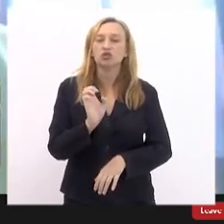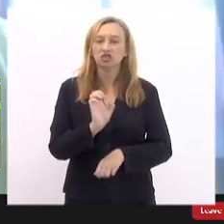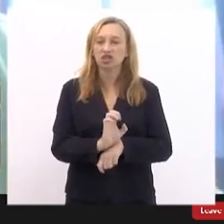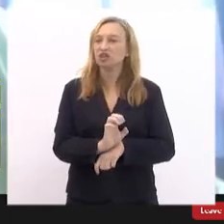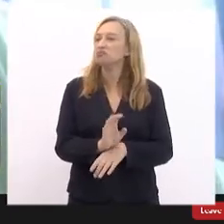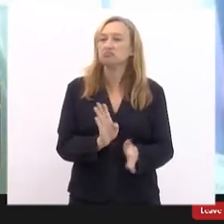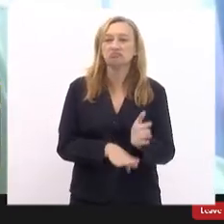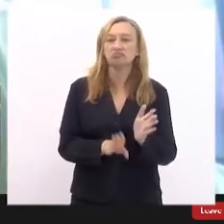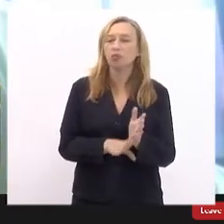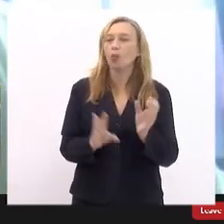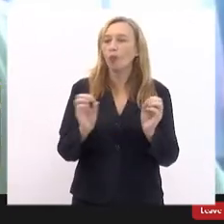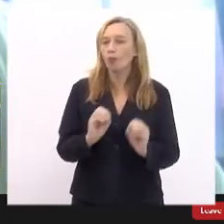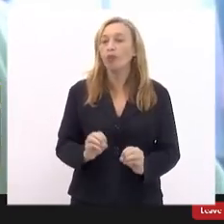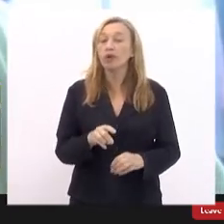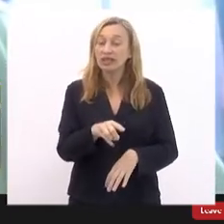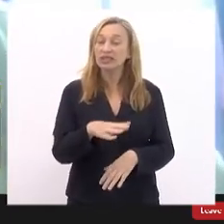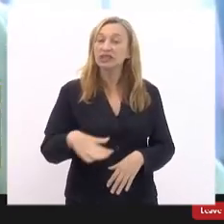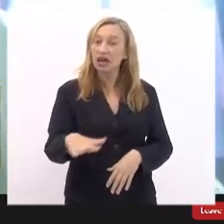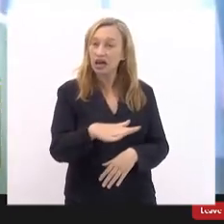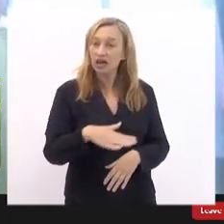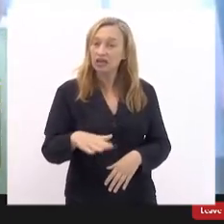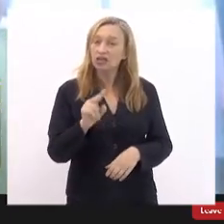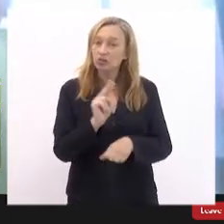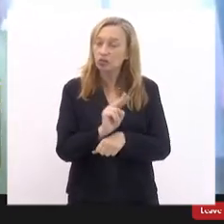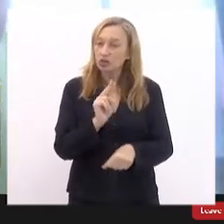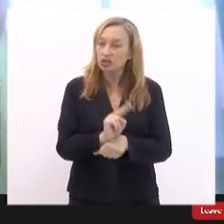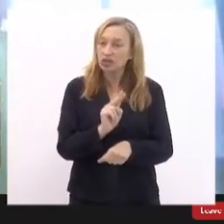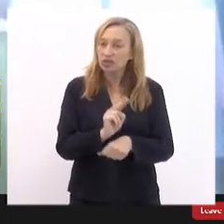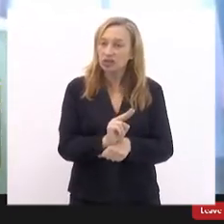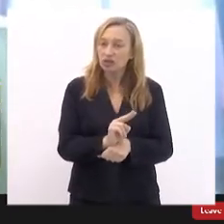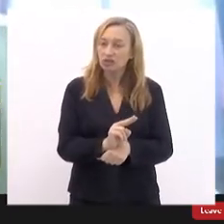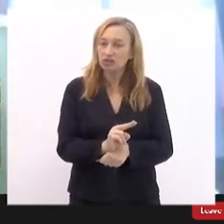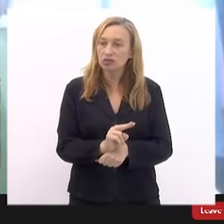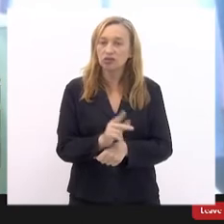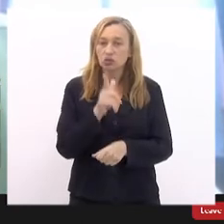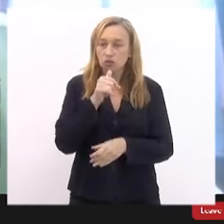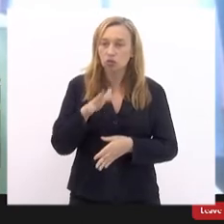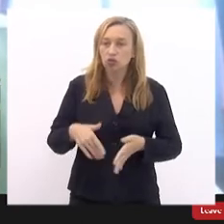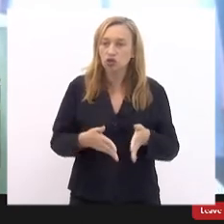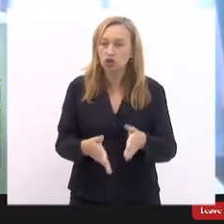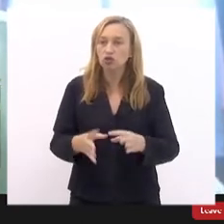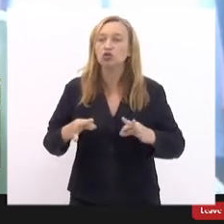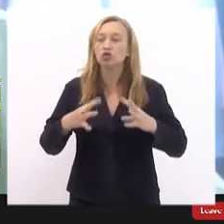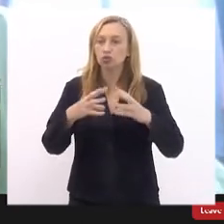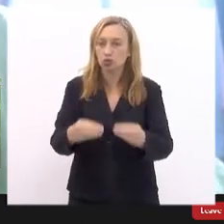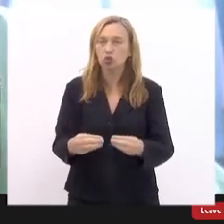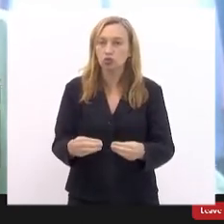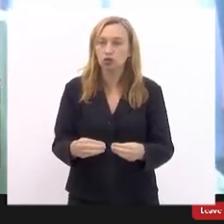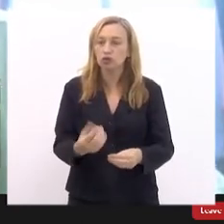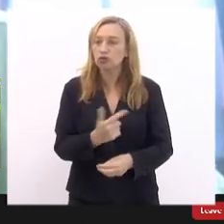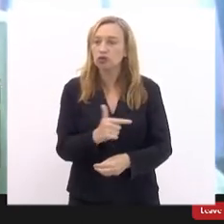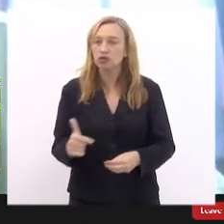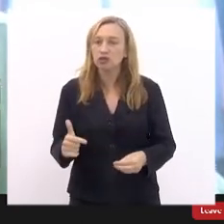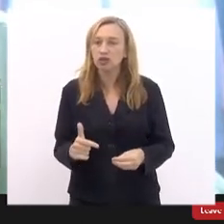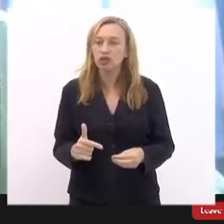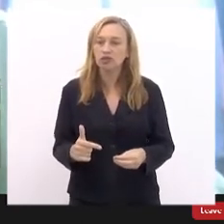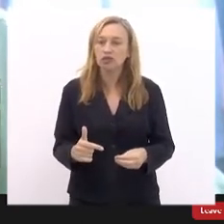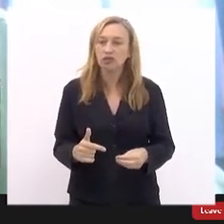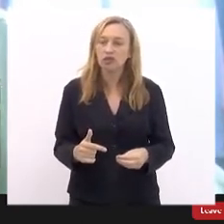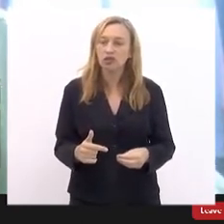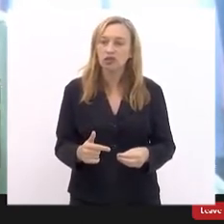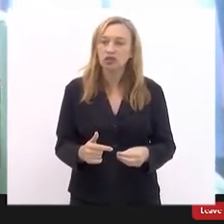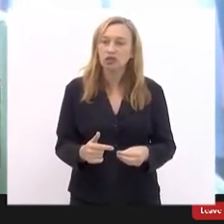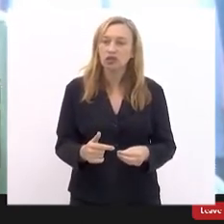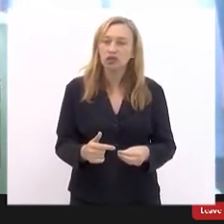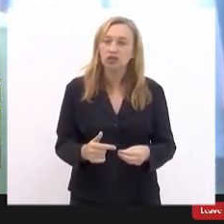um tostão. Nesta área, preservando as nascentes e as encostas, não houve favelização,